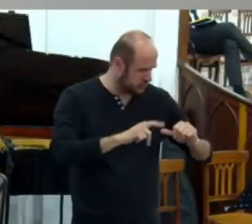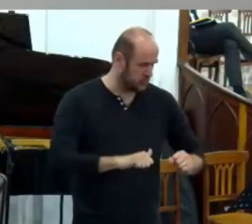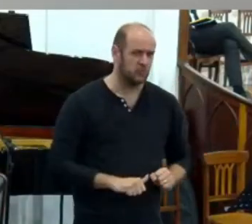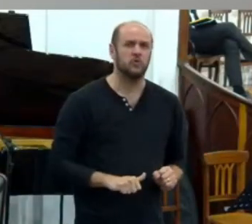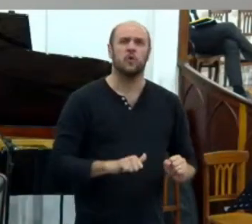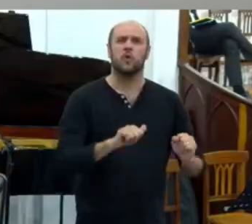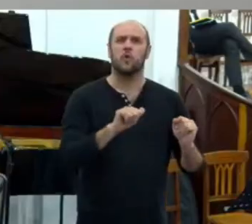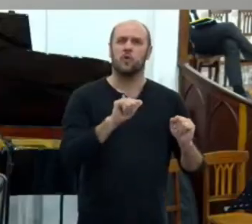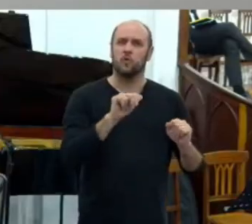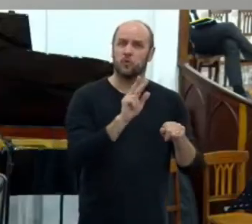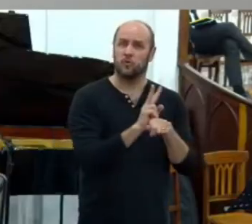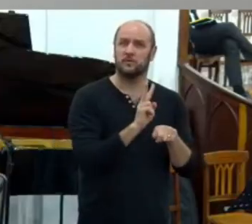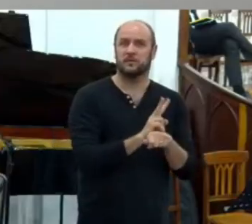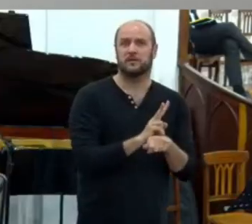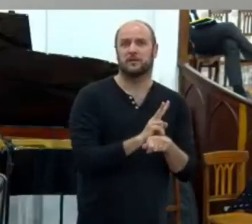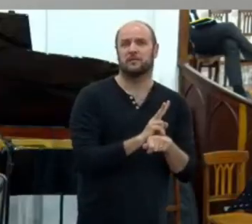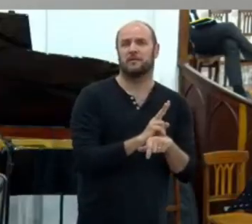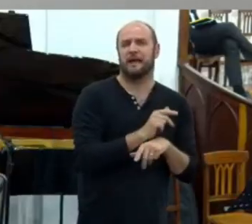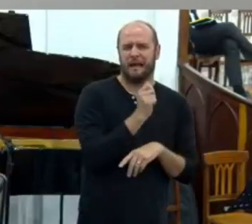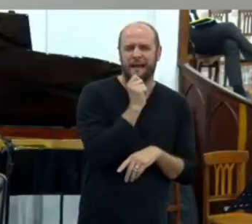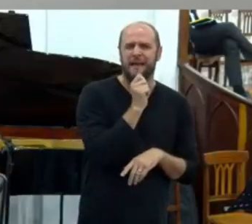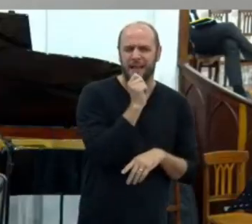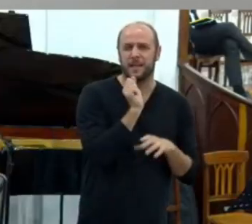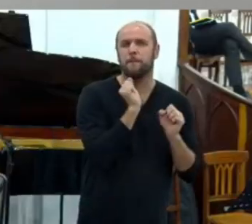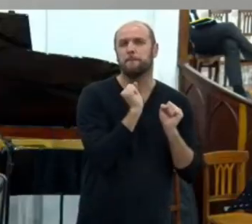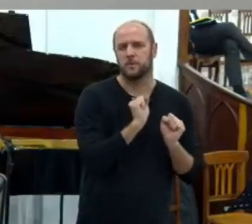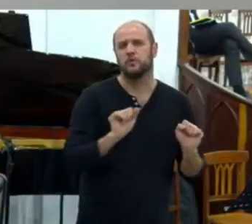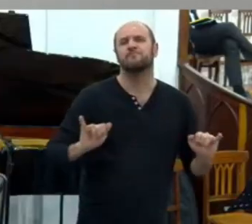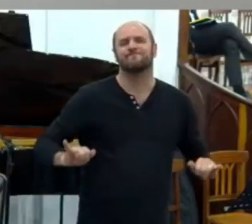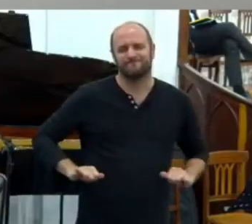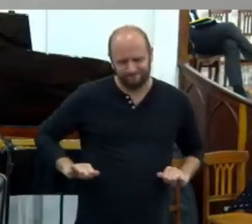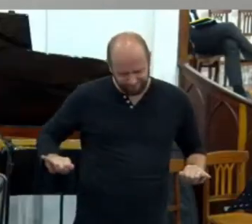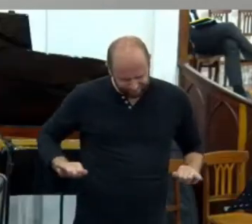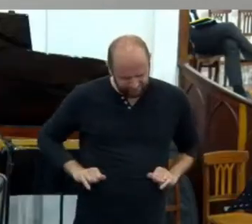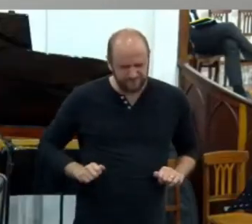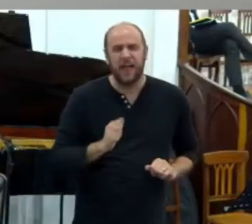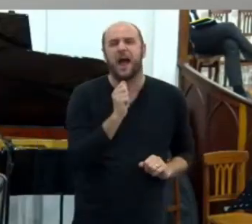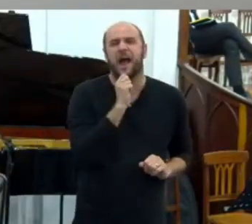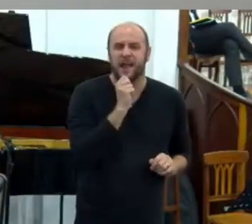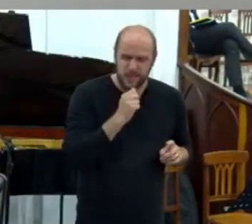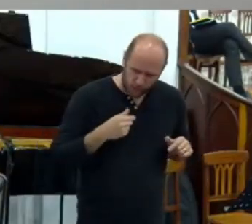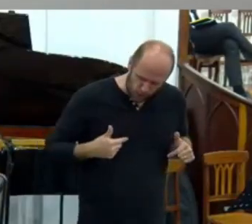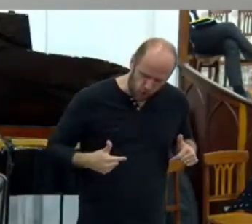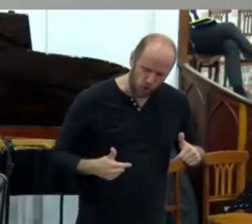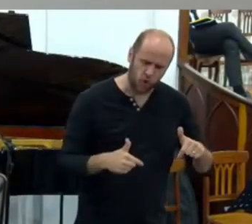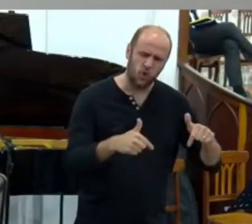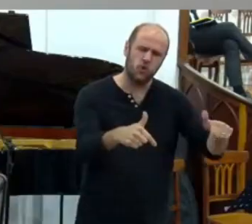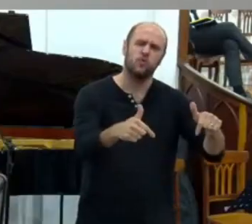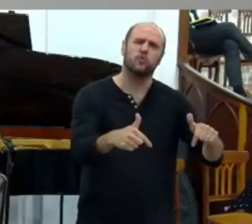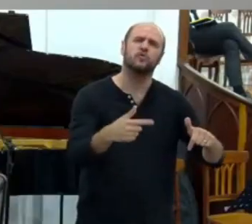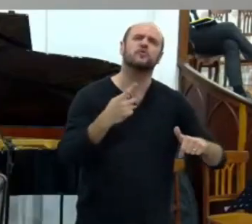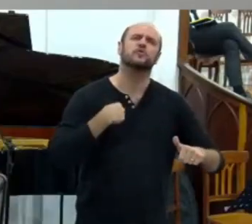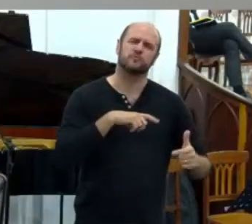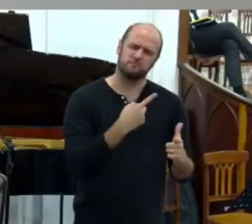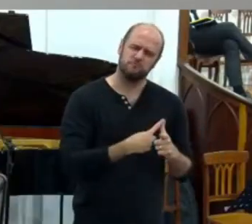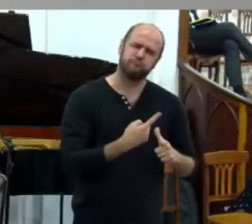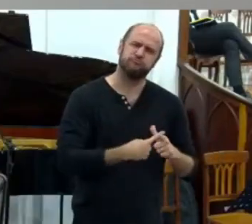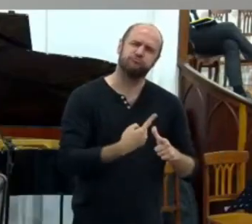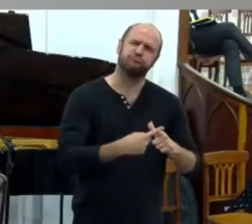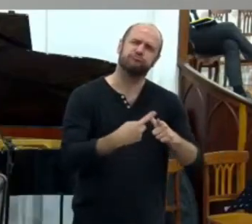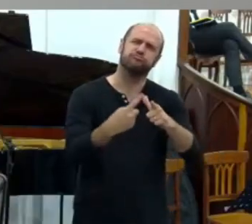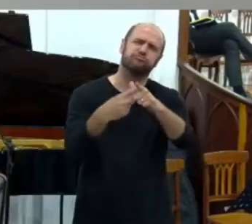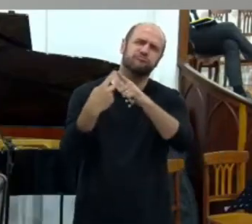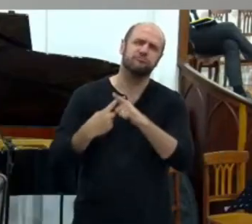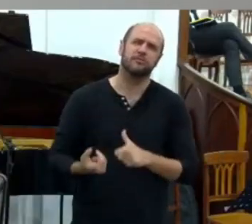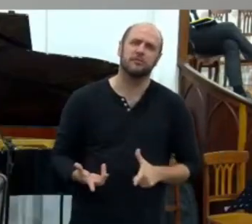blindados de padecer, de lutar e de estarmos cheios de dificuldades.